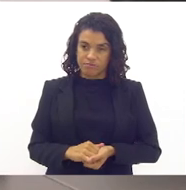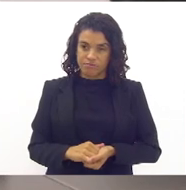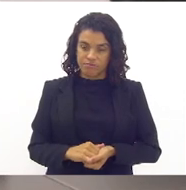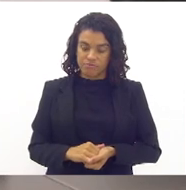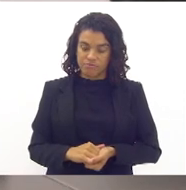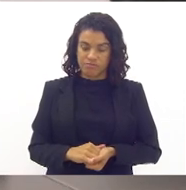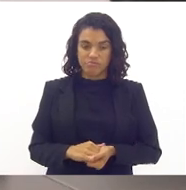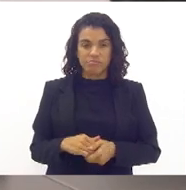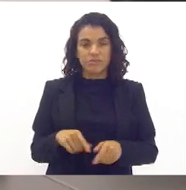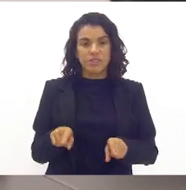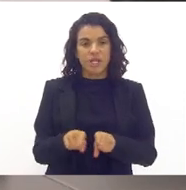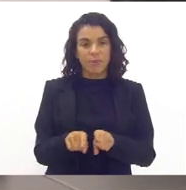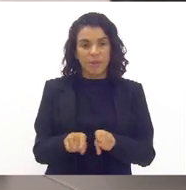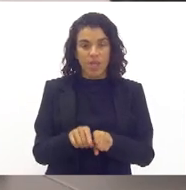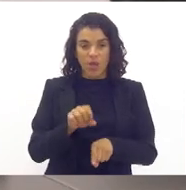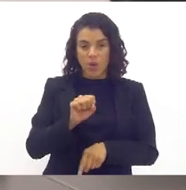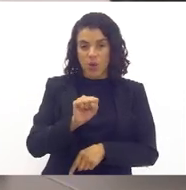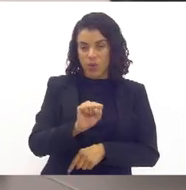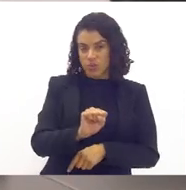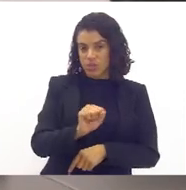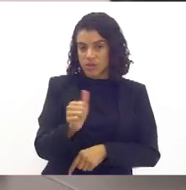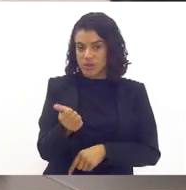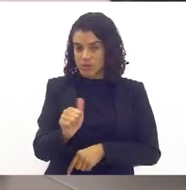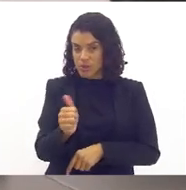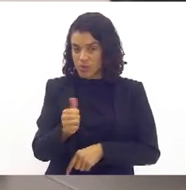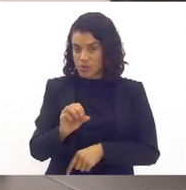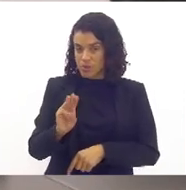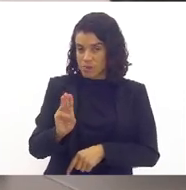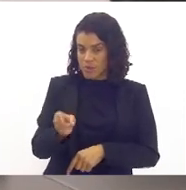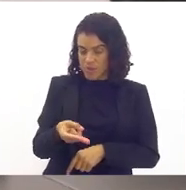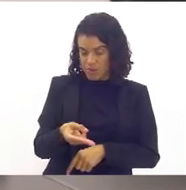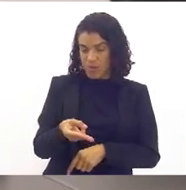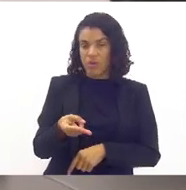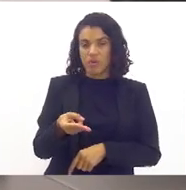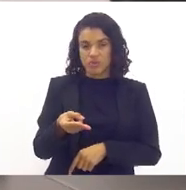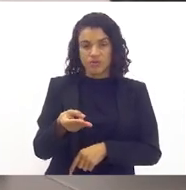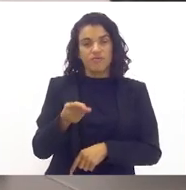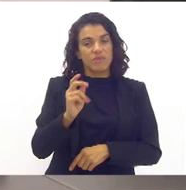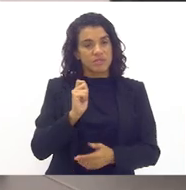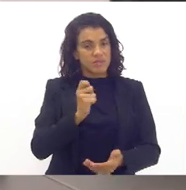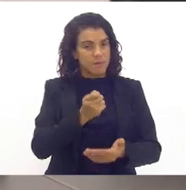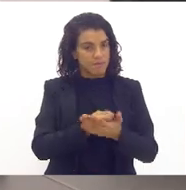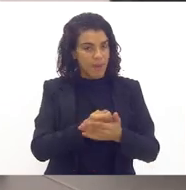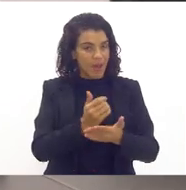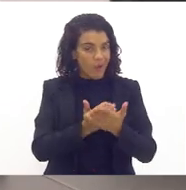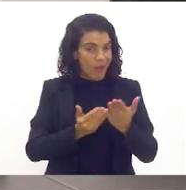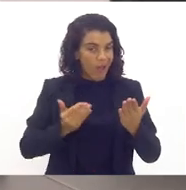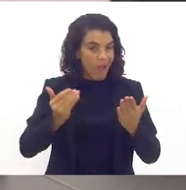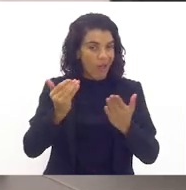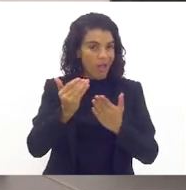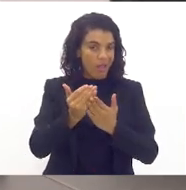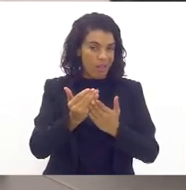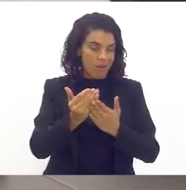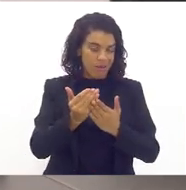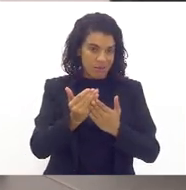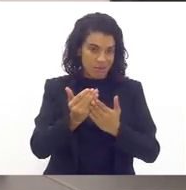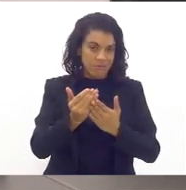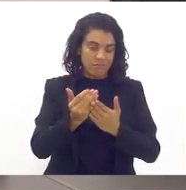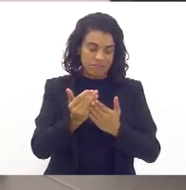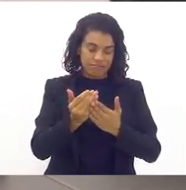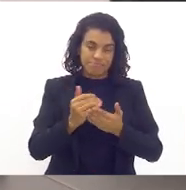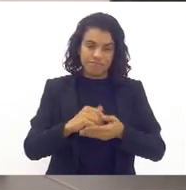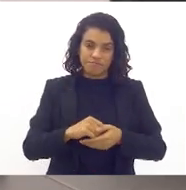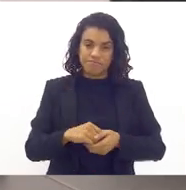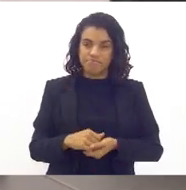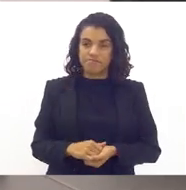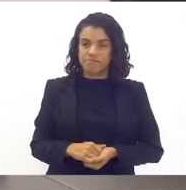Nesse exercício, 811 milhões já serão pagos além do limite que a gente tem hoje, já dentro da previsão do